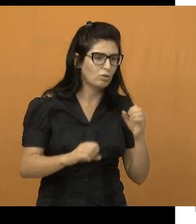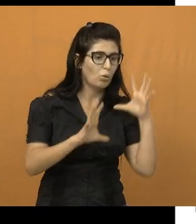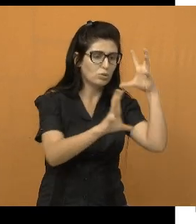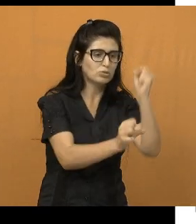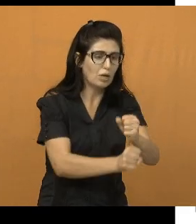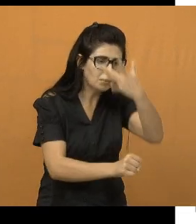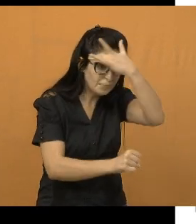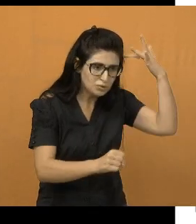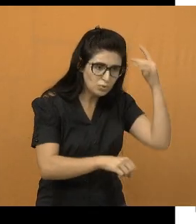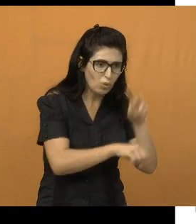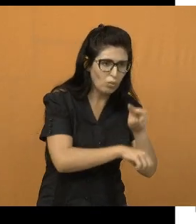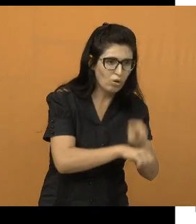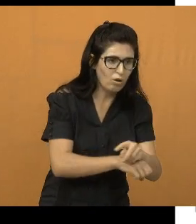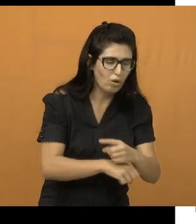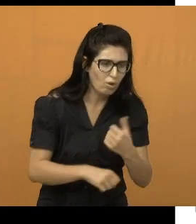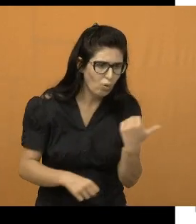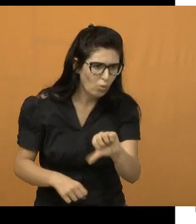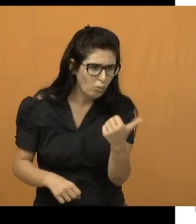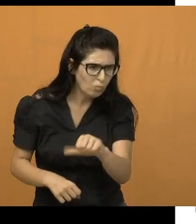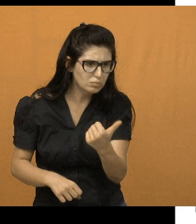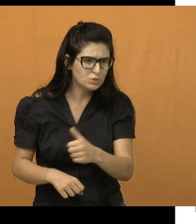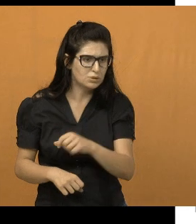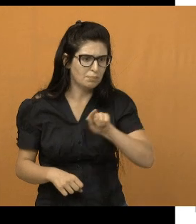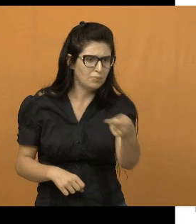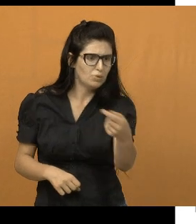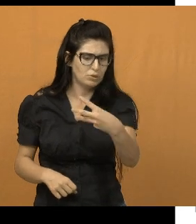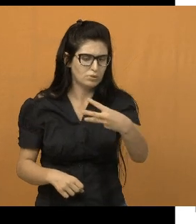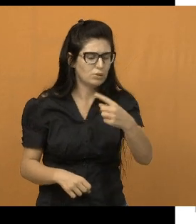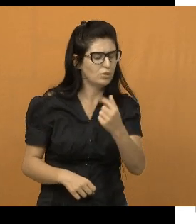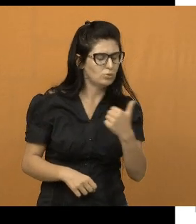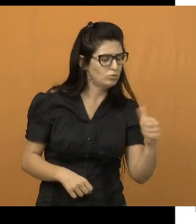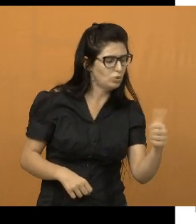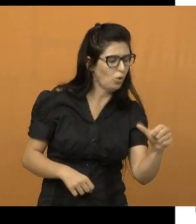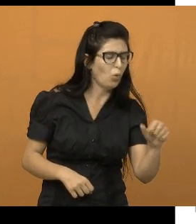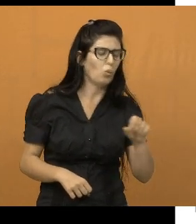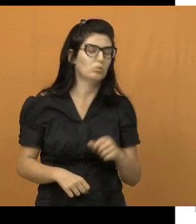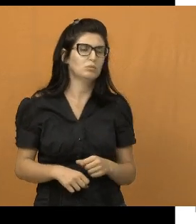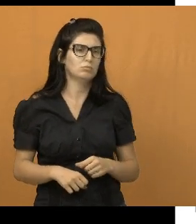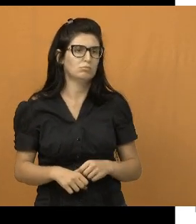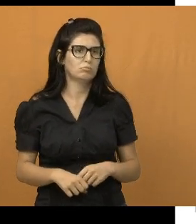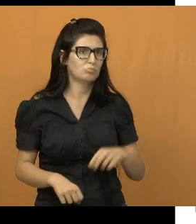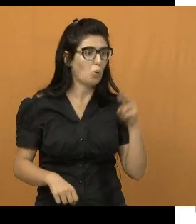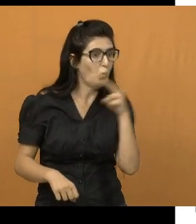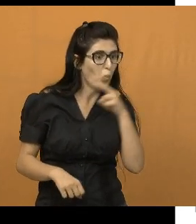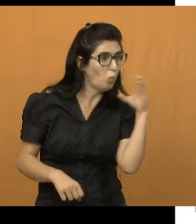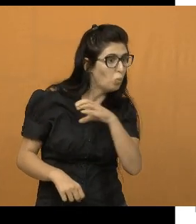11.311 atendimentos de urgência na rede. Quando nós